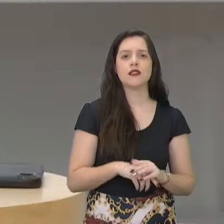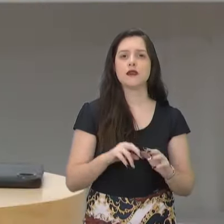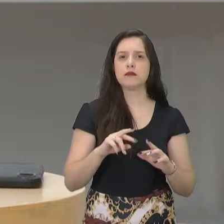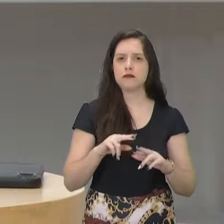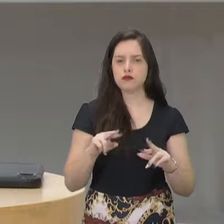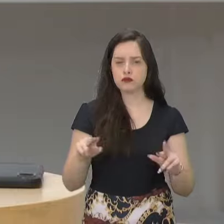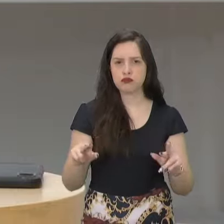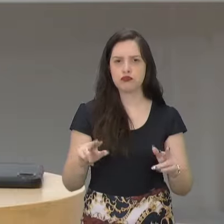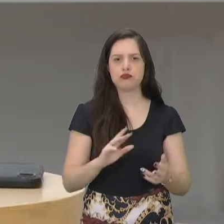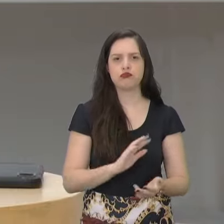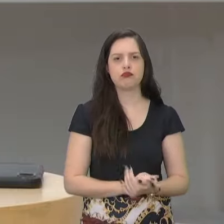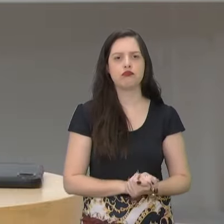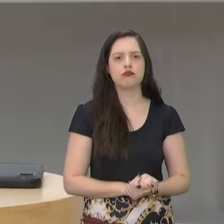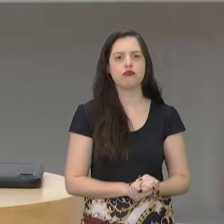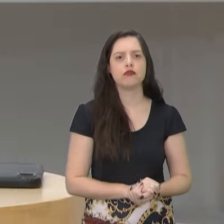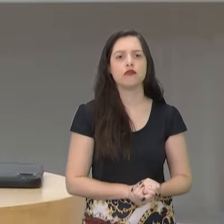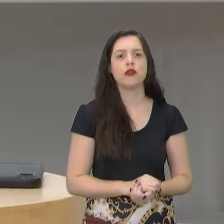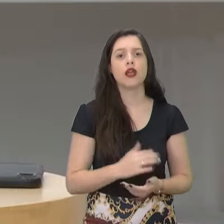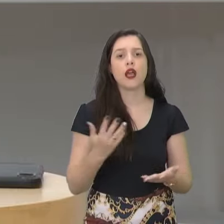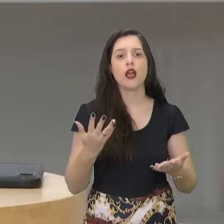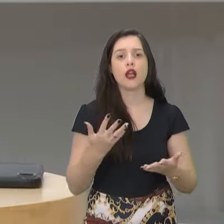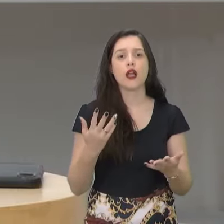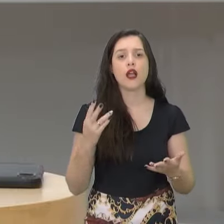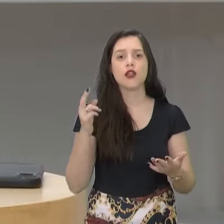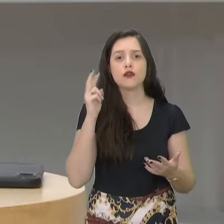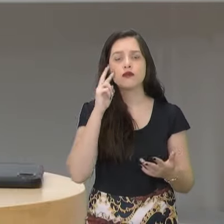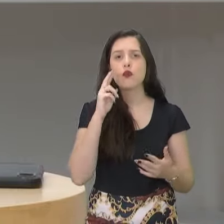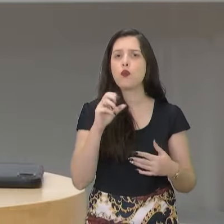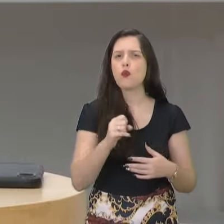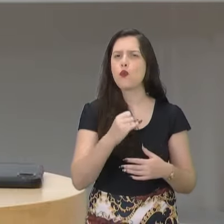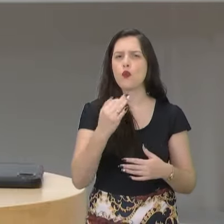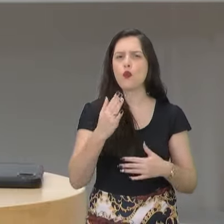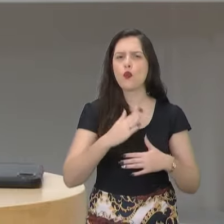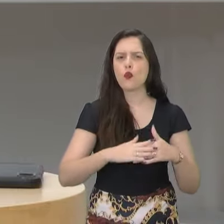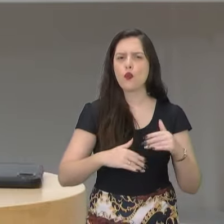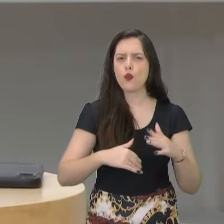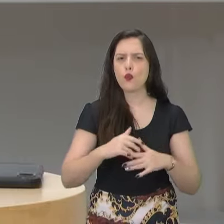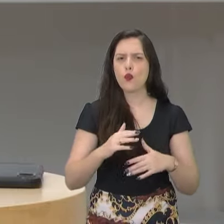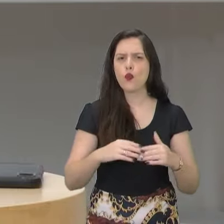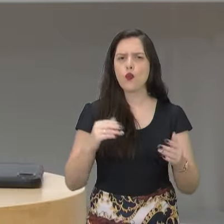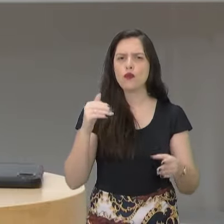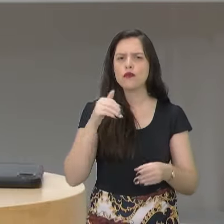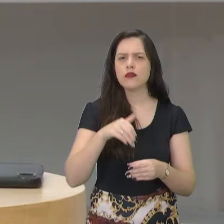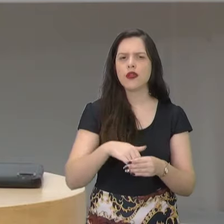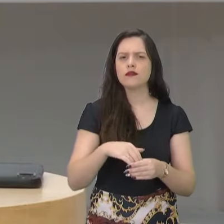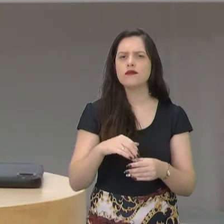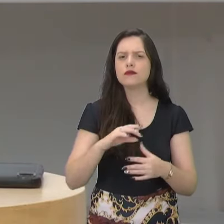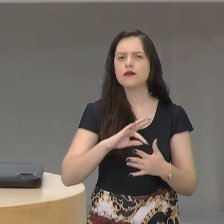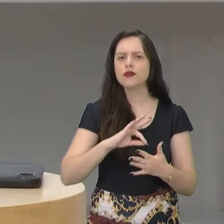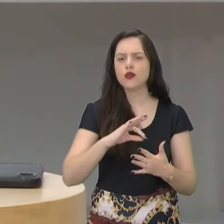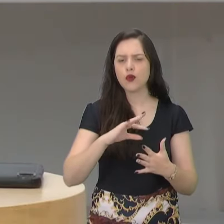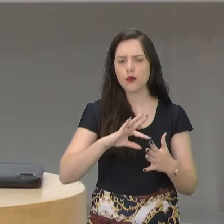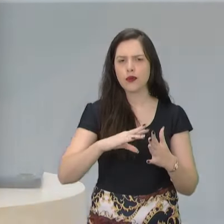mais. Agora, a gente vai ver quais são as habilidades desse componente dos eixos estruturantes. Então, vamos